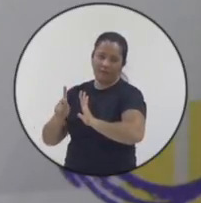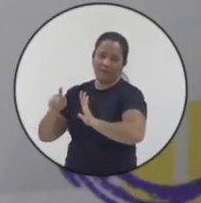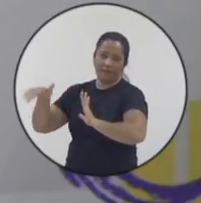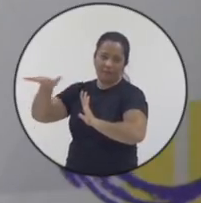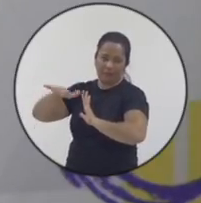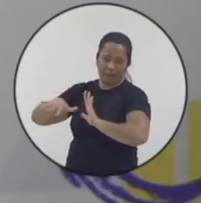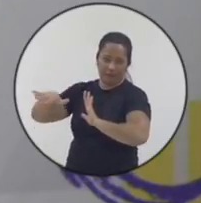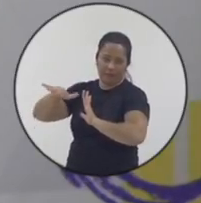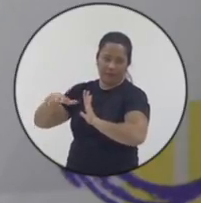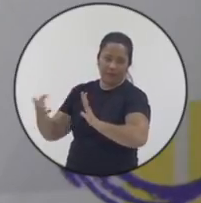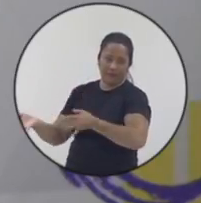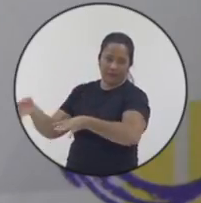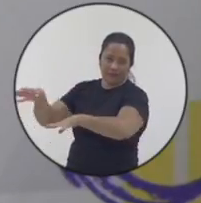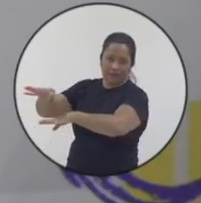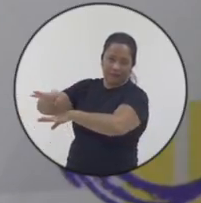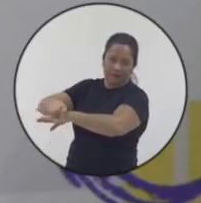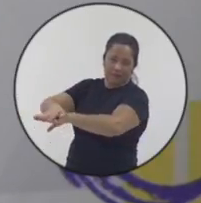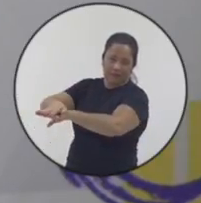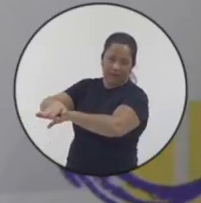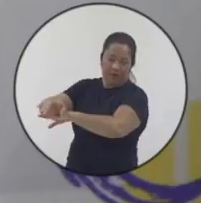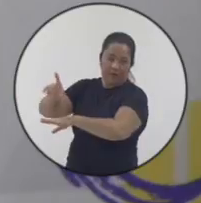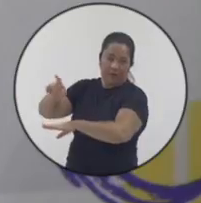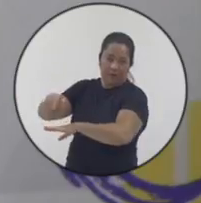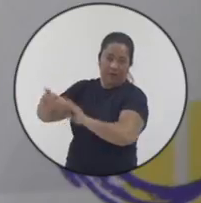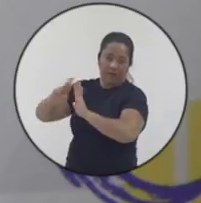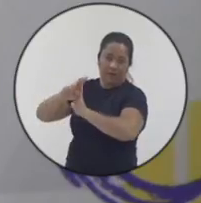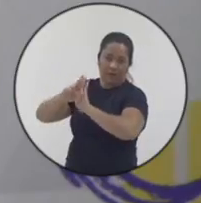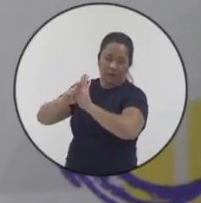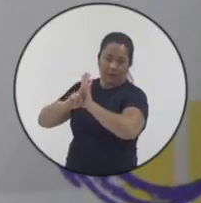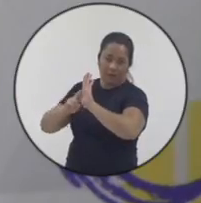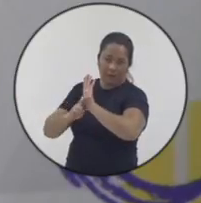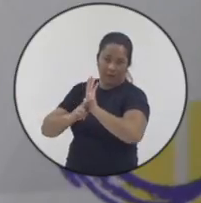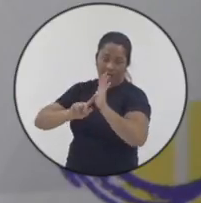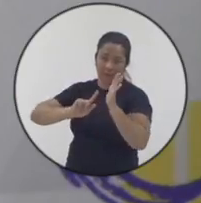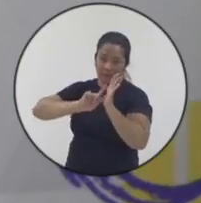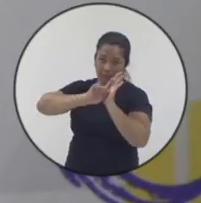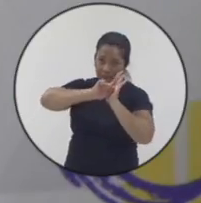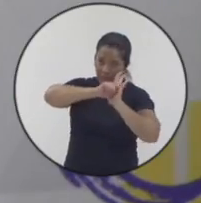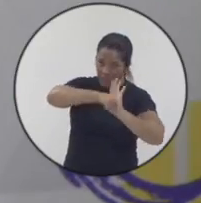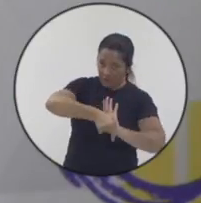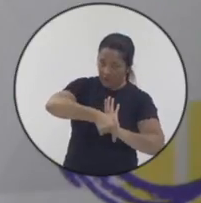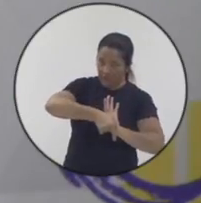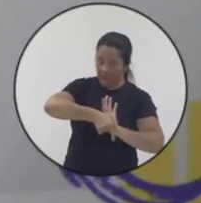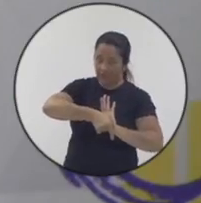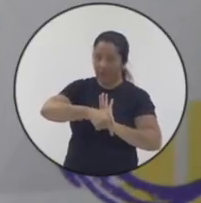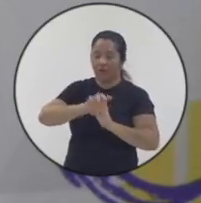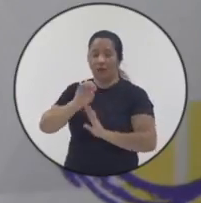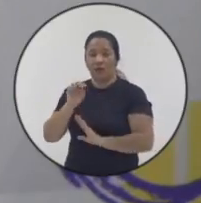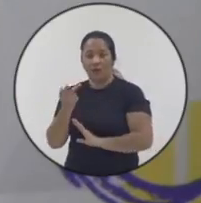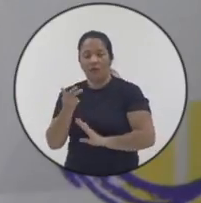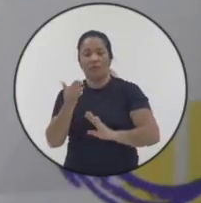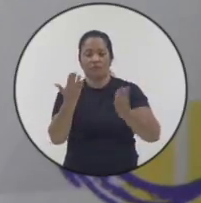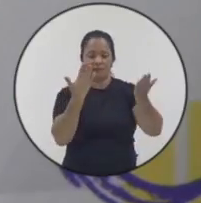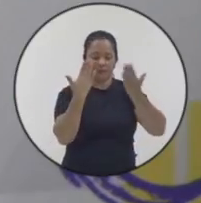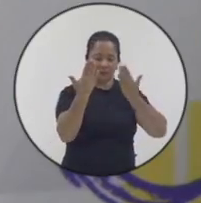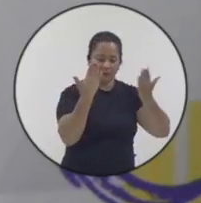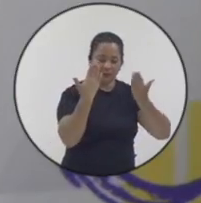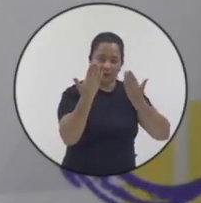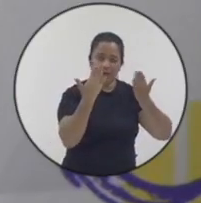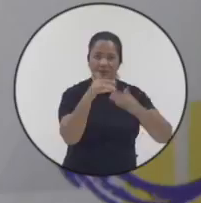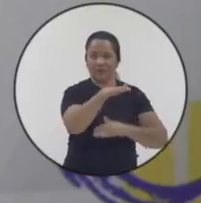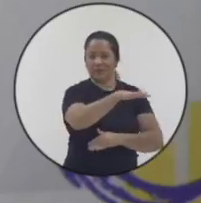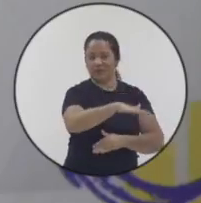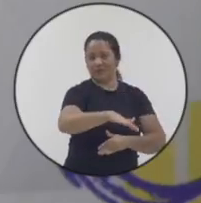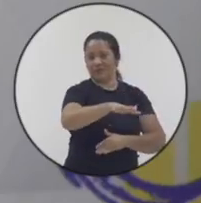lugar de reiterar constantemente o que seria a norma do gênero, o que seria a norma do verdadeiro suposto gênero, ou da psicologia poder ser usada como